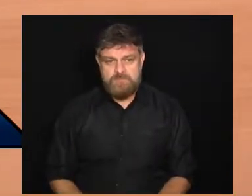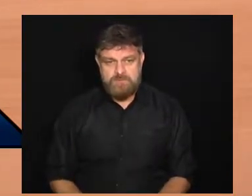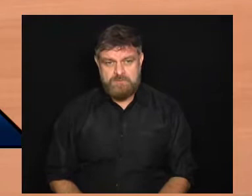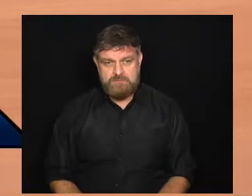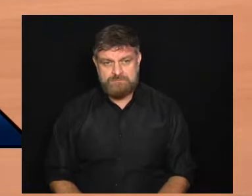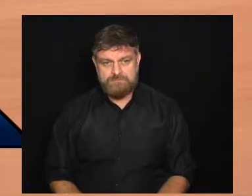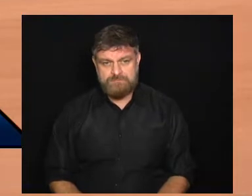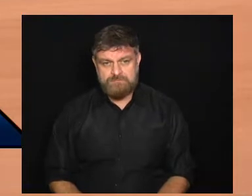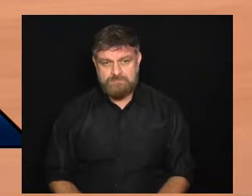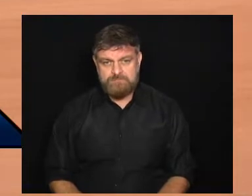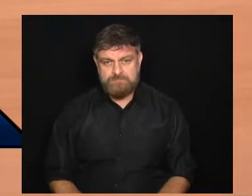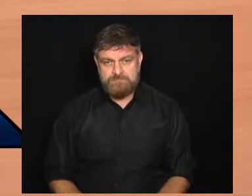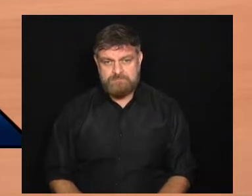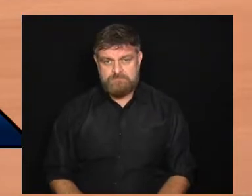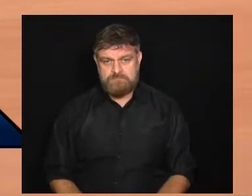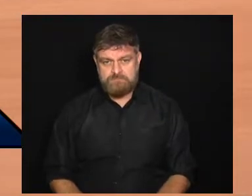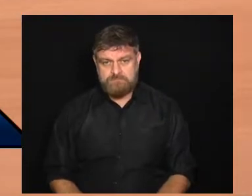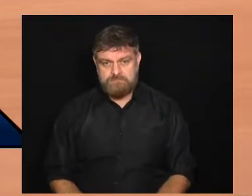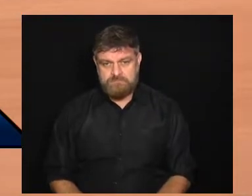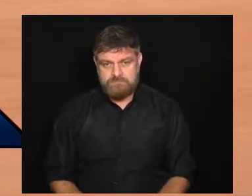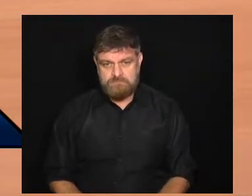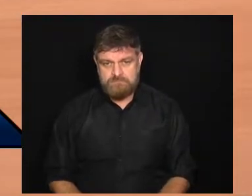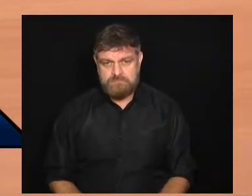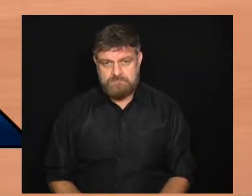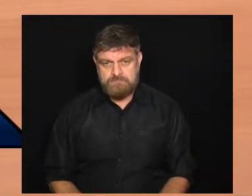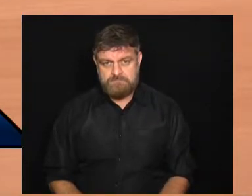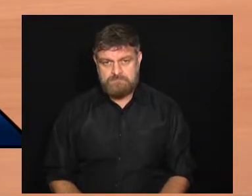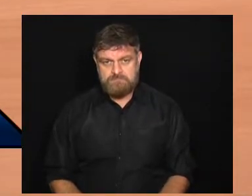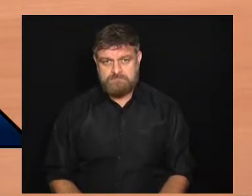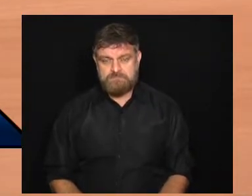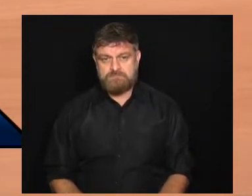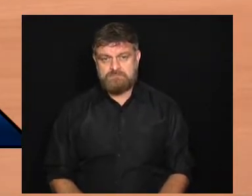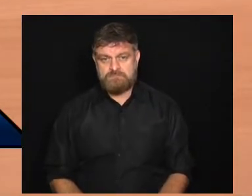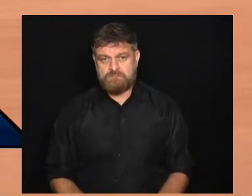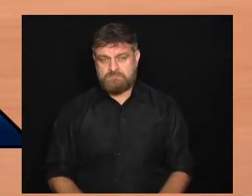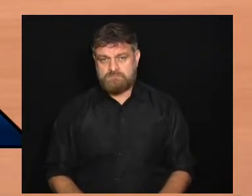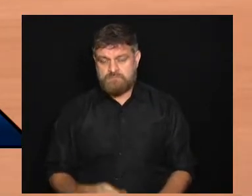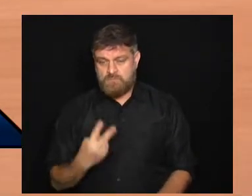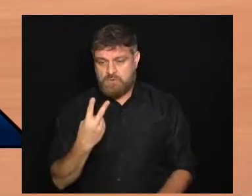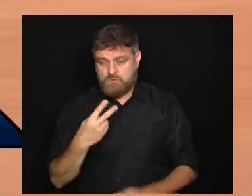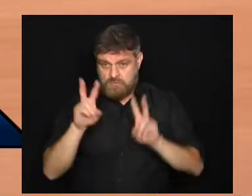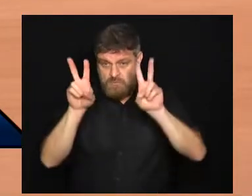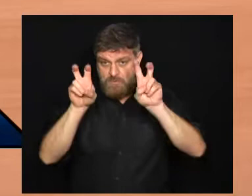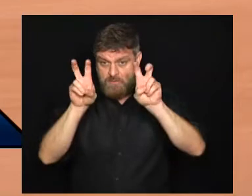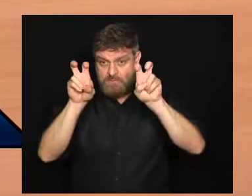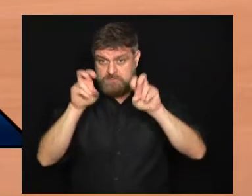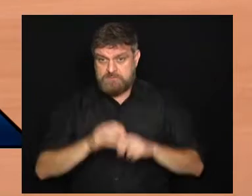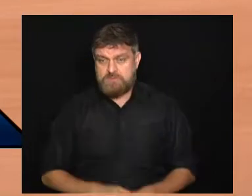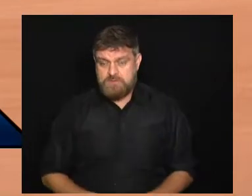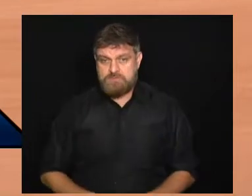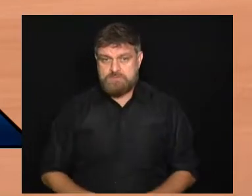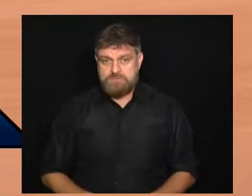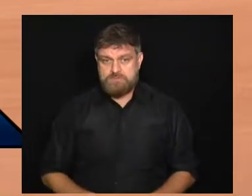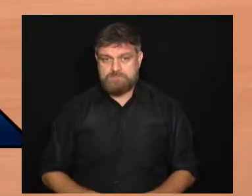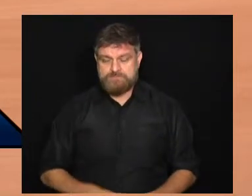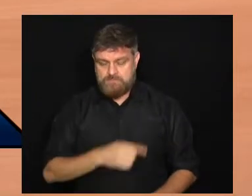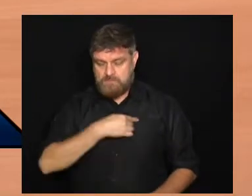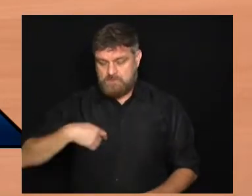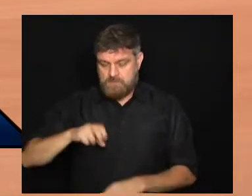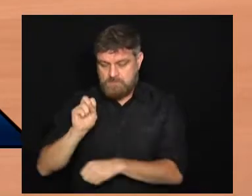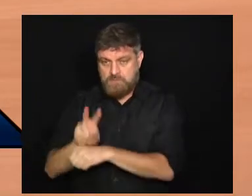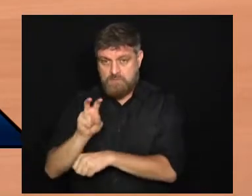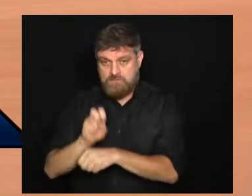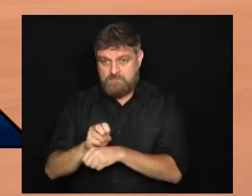Agradecemos o convite. Perfeito. Né, então, esses são os dois temas que a gente pretende tratar, o coronavírus e